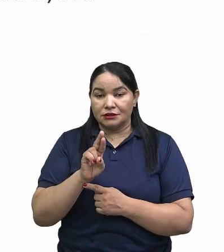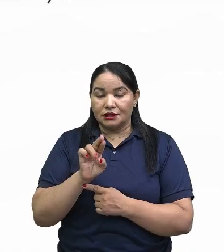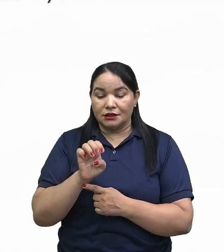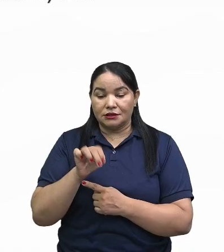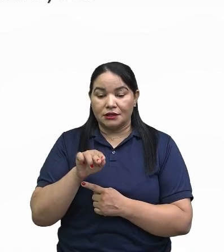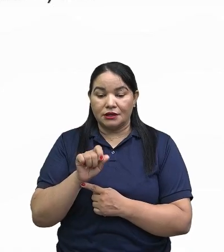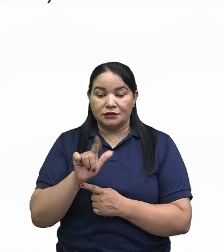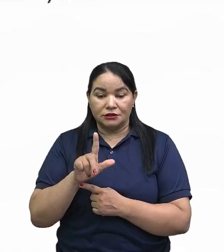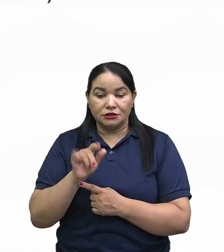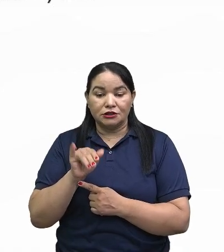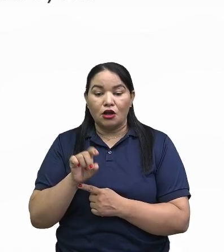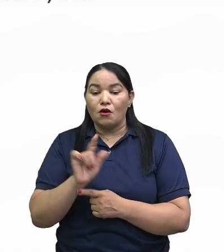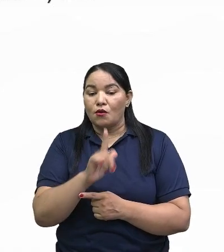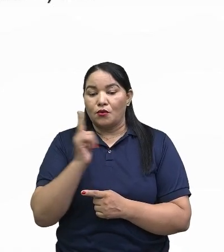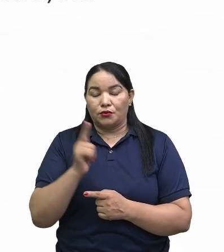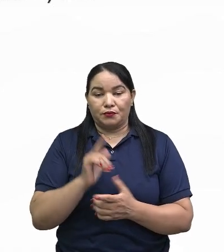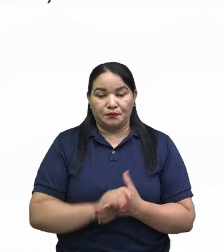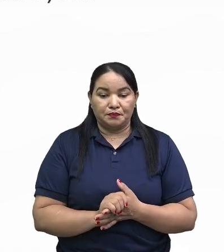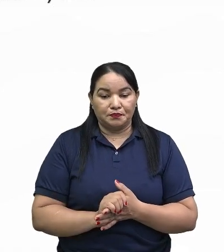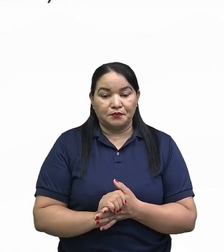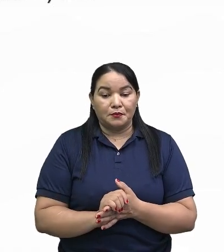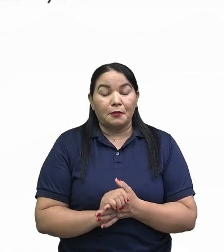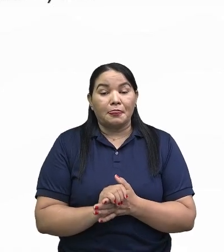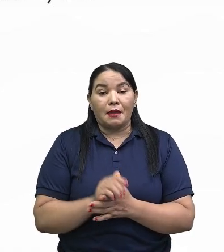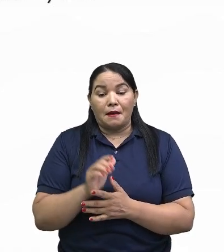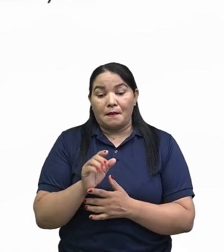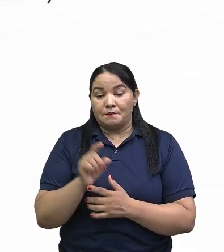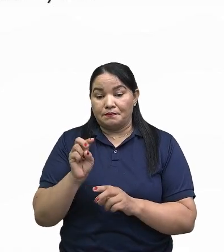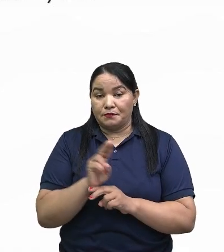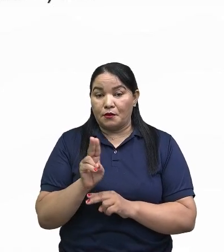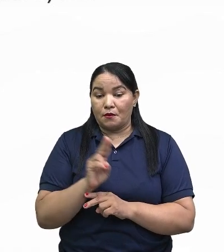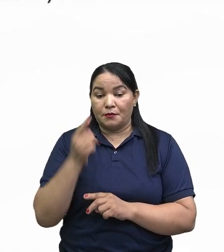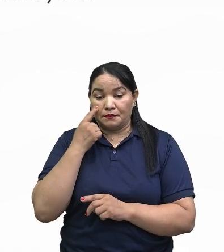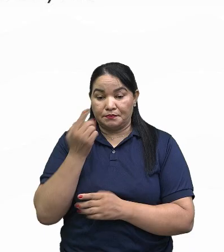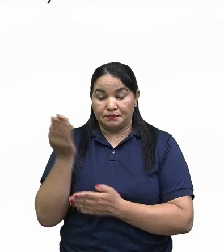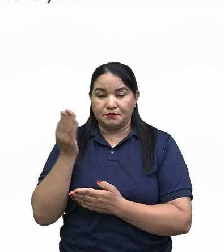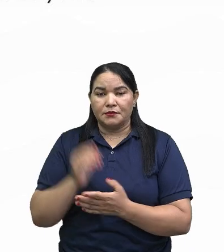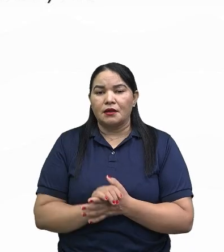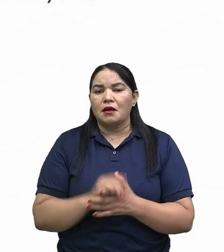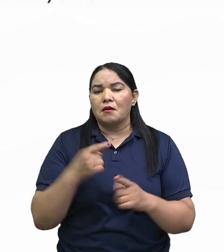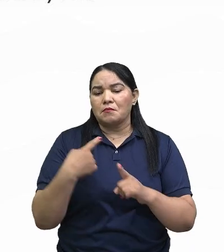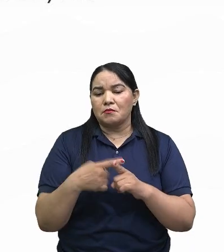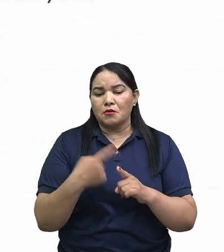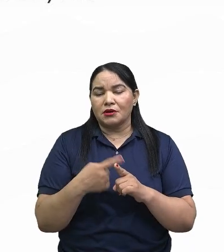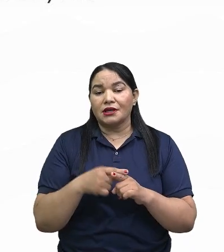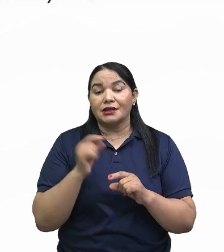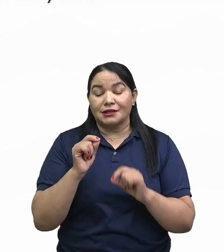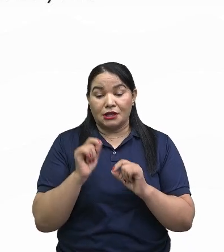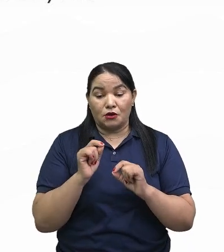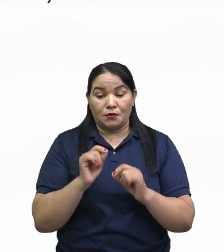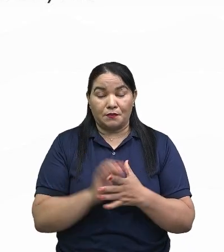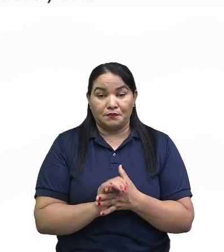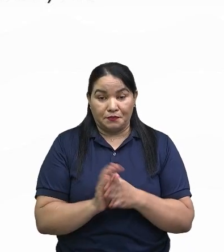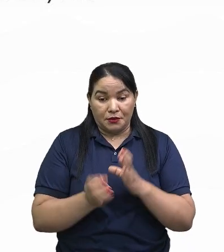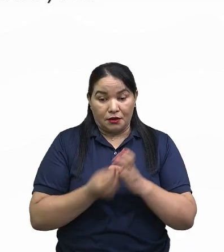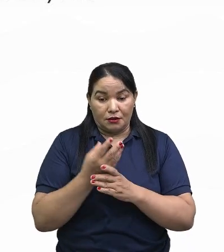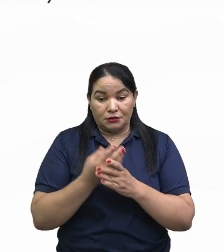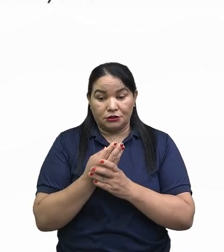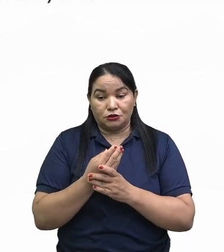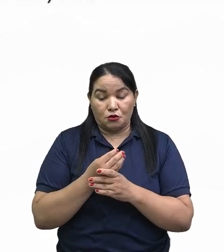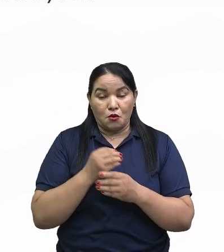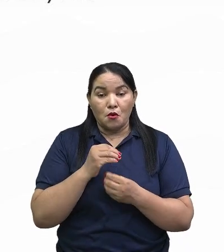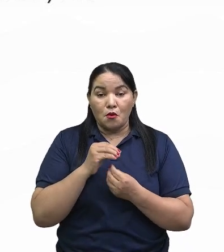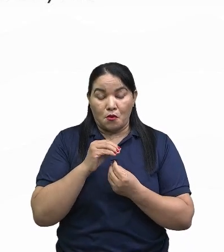sobre o pâncreas, né? O pâncreas, ele é chamado de glândula mista. Por que glândula mista? Porque ele vai produzir os